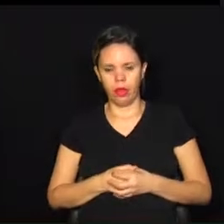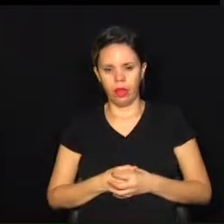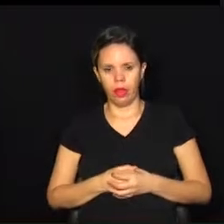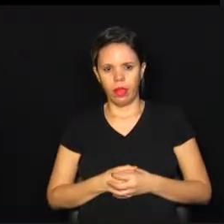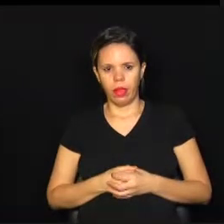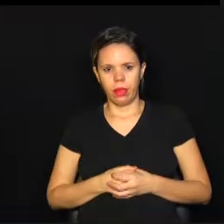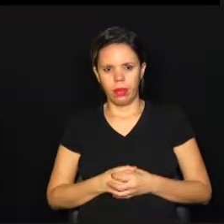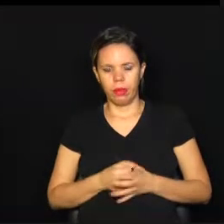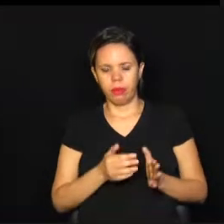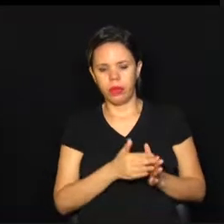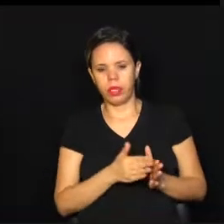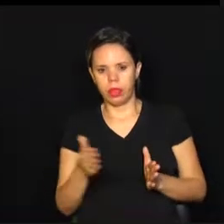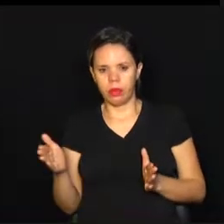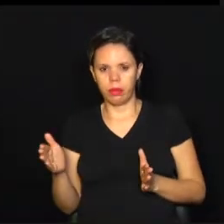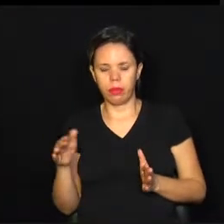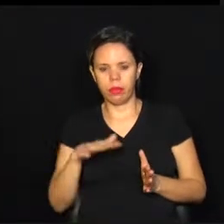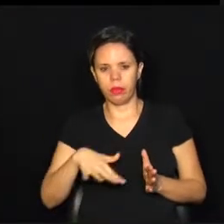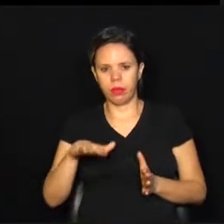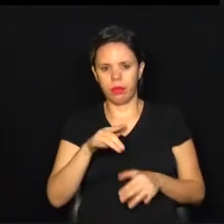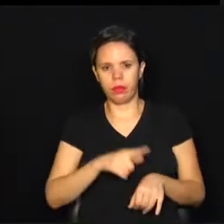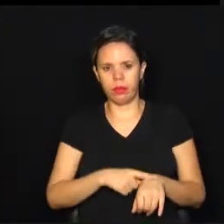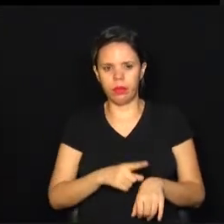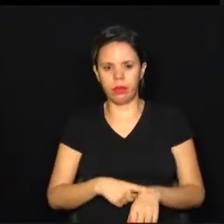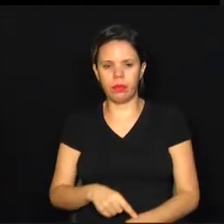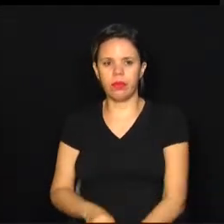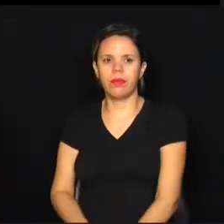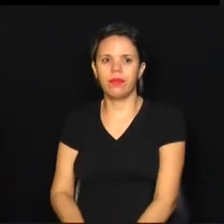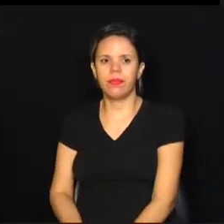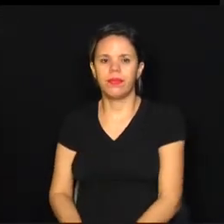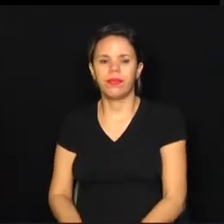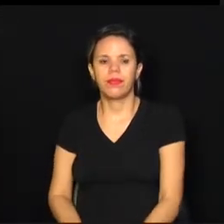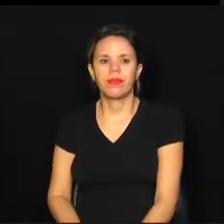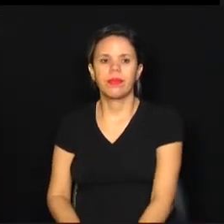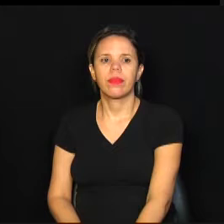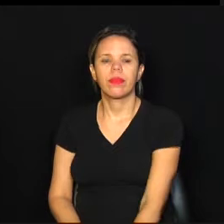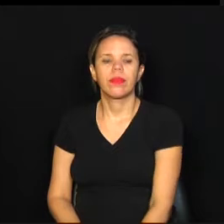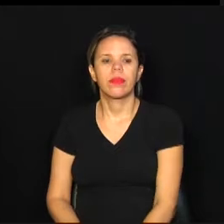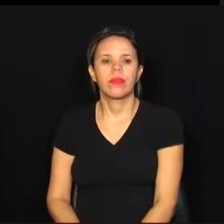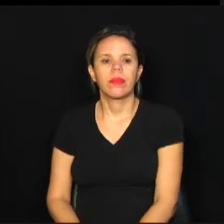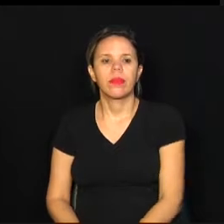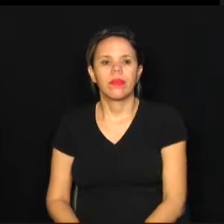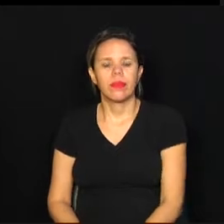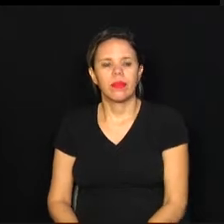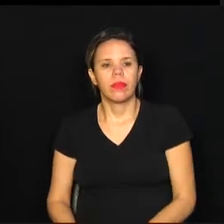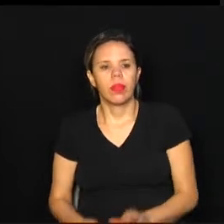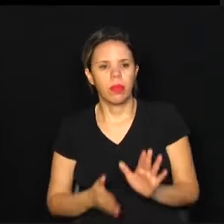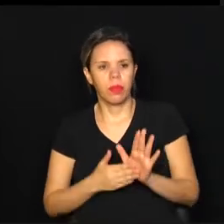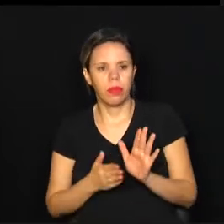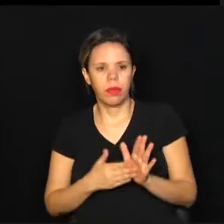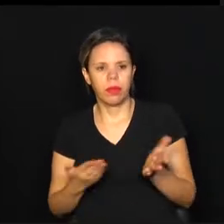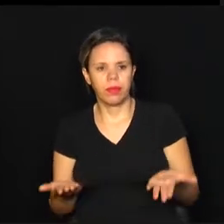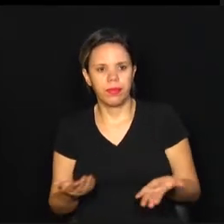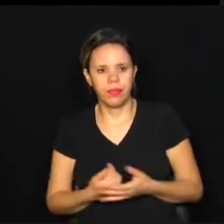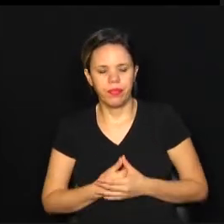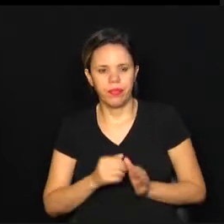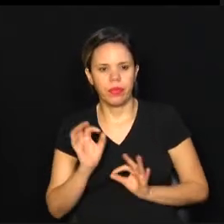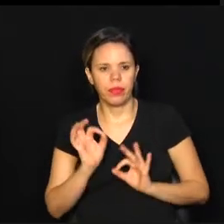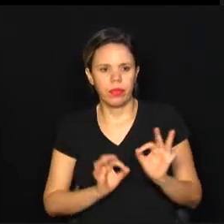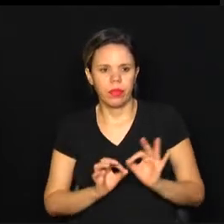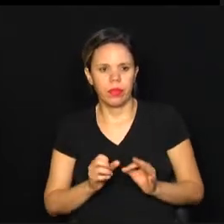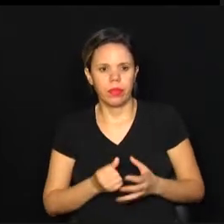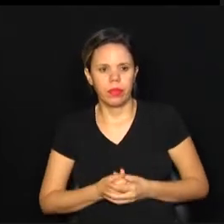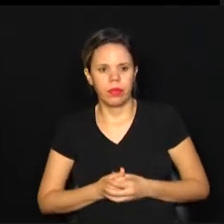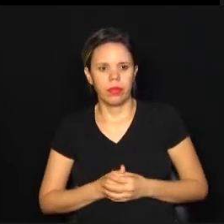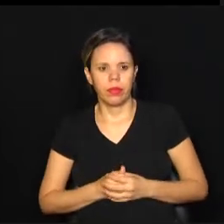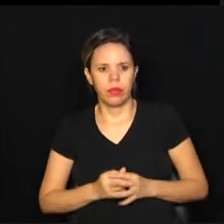conforme o período, né, conforme o momento. E aí eu proponho que a gente organize, né,